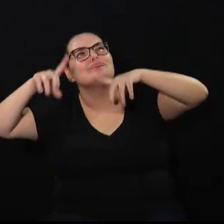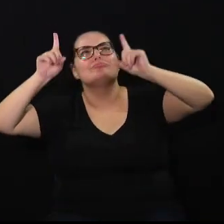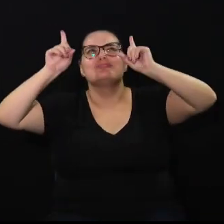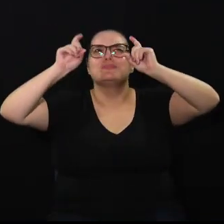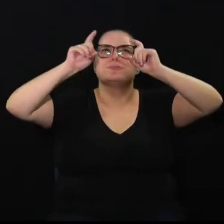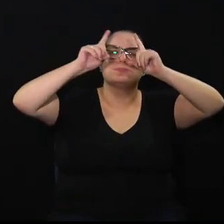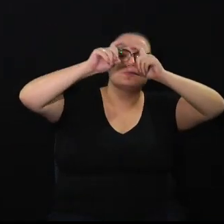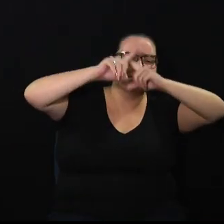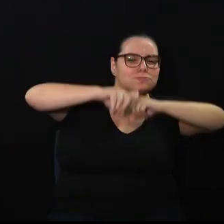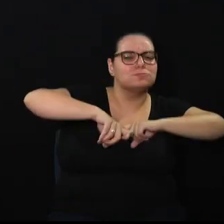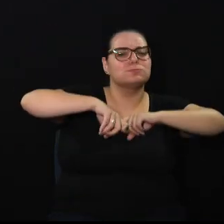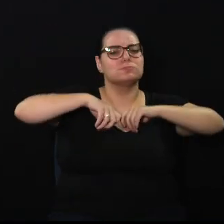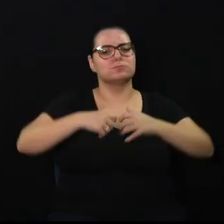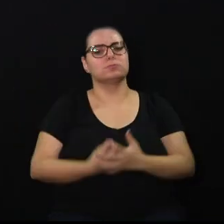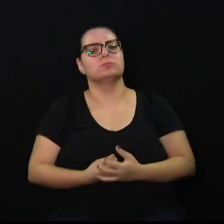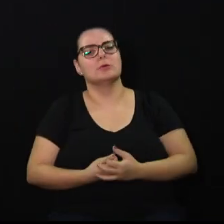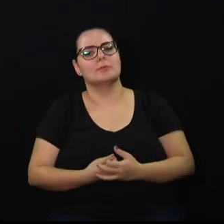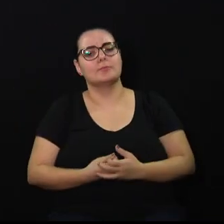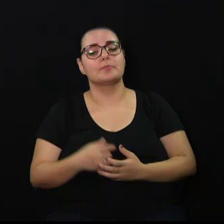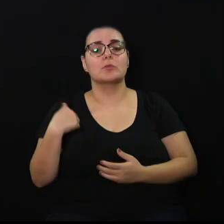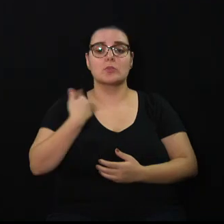a gente consegue